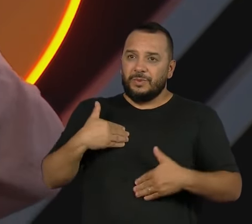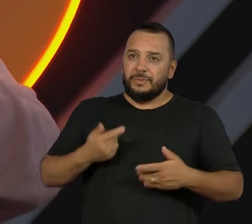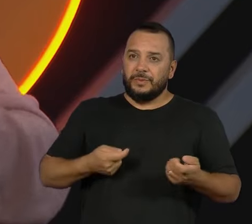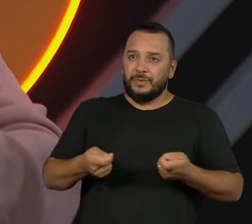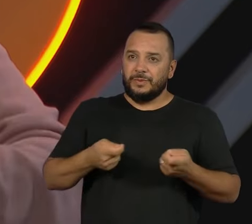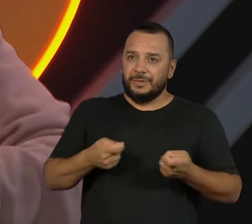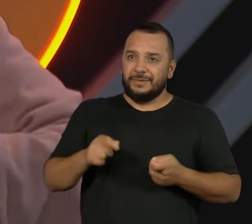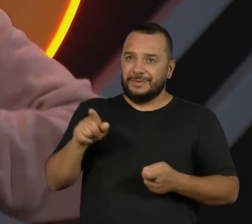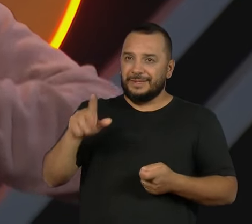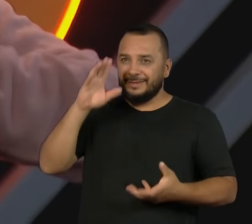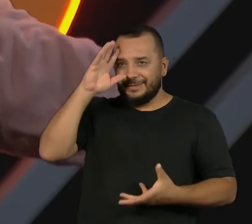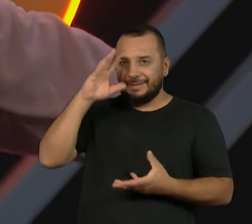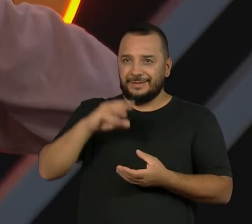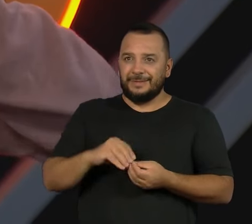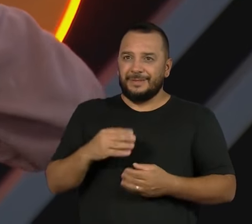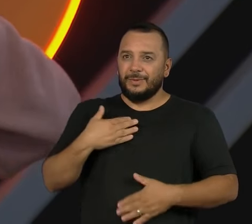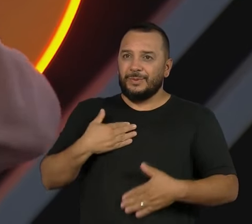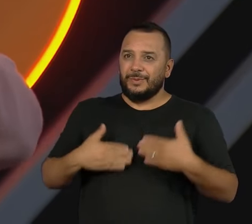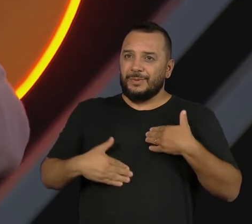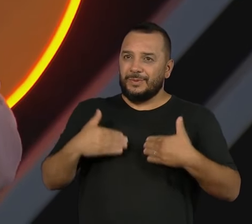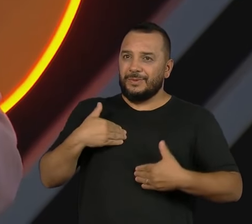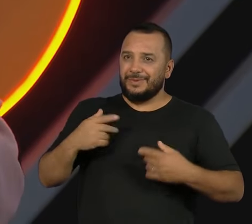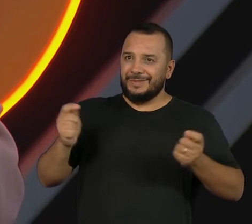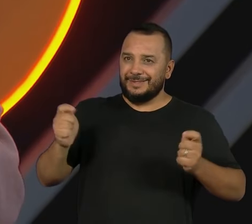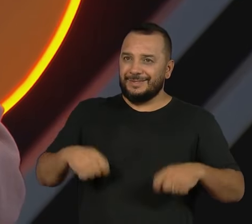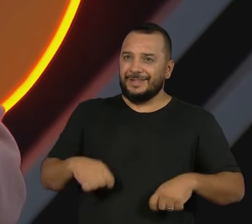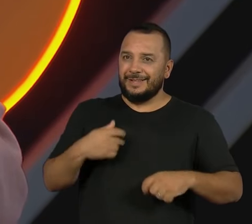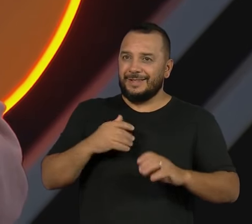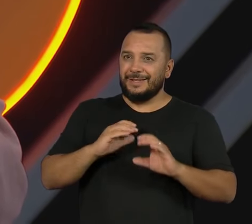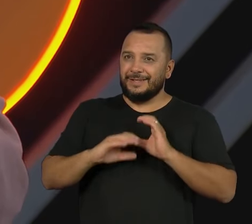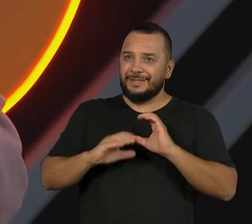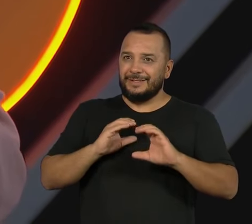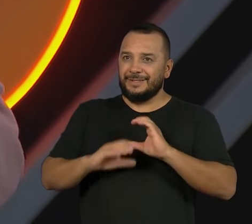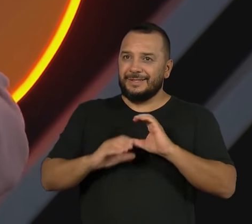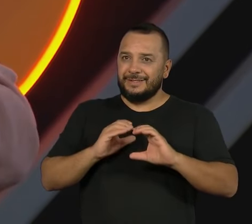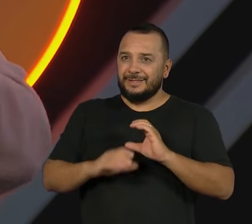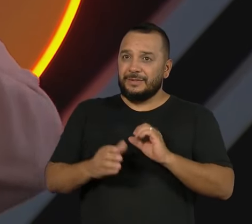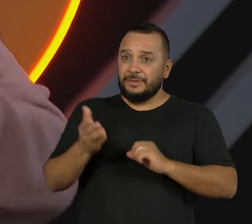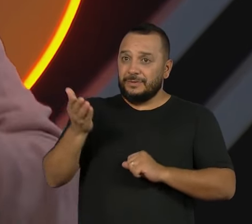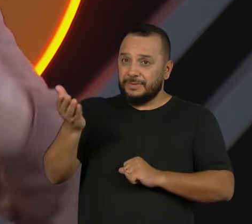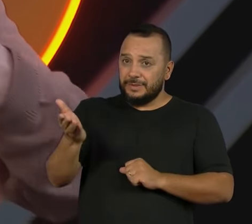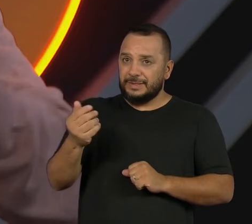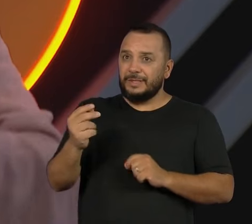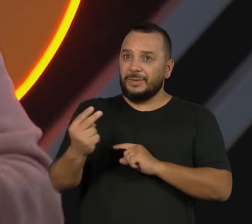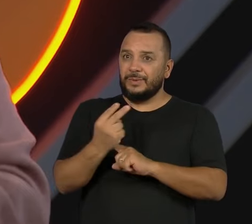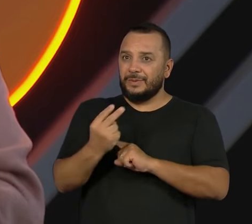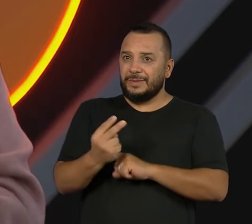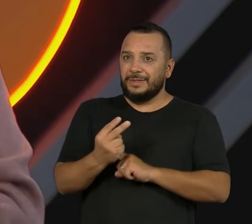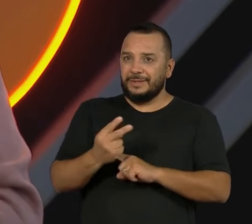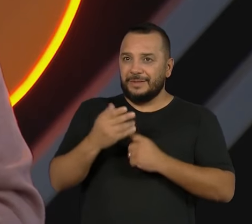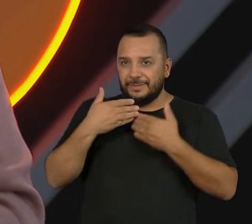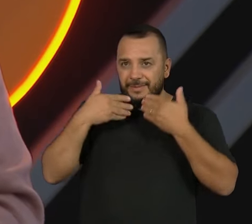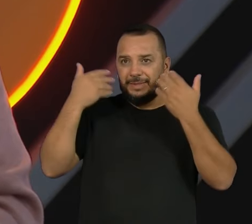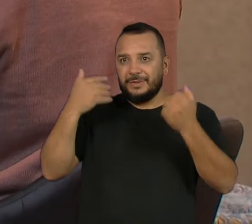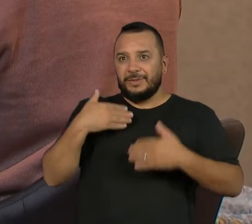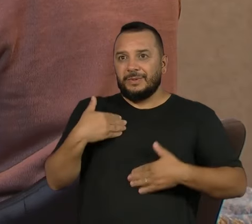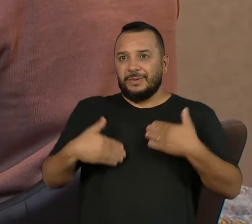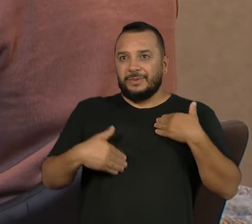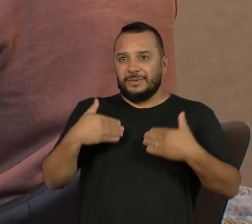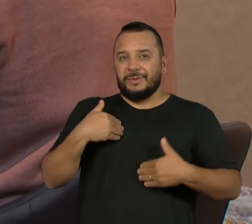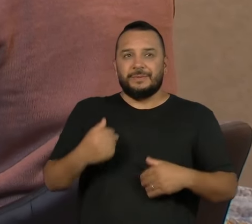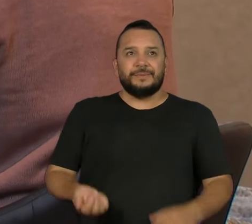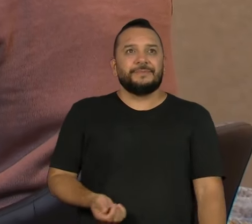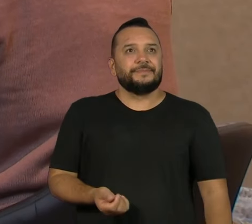você entender que o seu corpo pode ser um instrumento de comunicação, você passa a cuidar melhor do seu corpo. Sim,